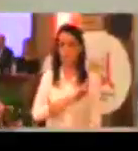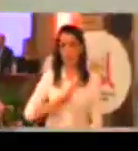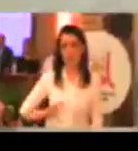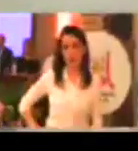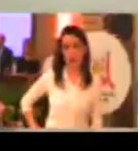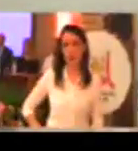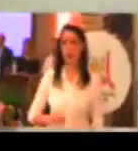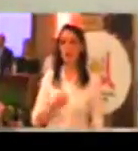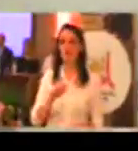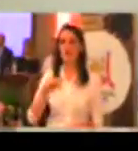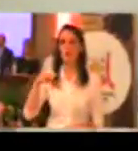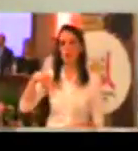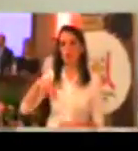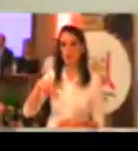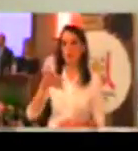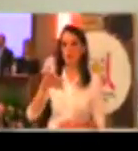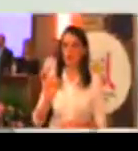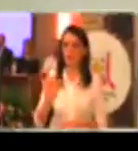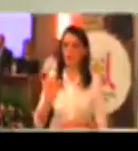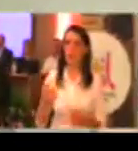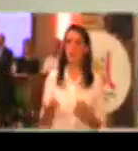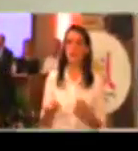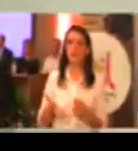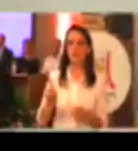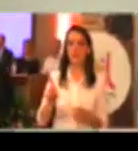Vereador de Morro da Fumaça, Raimundo Marques.